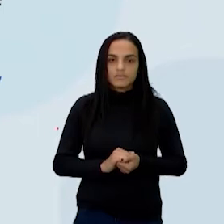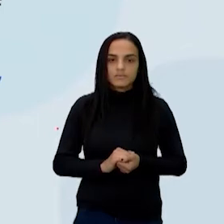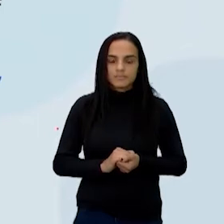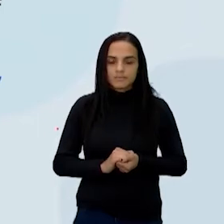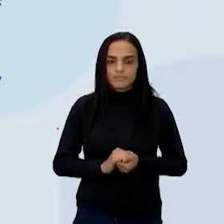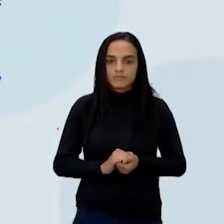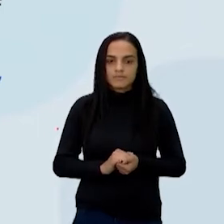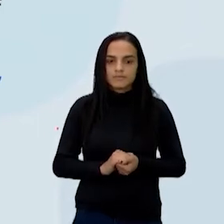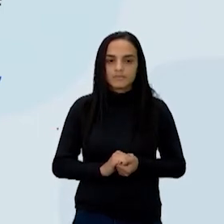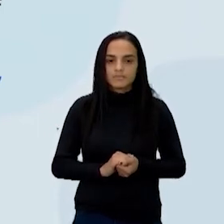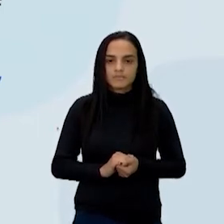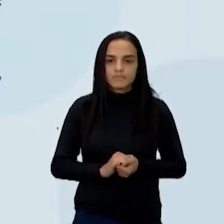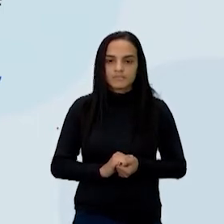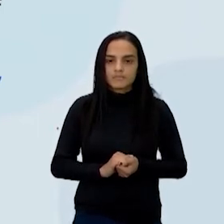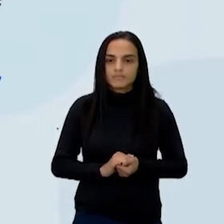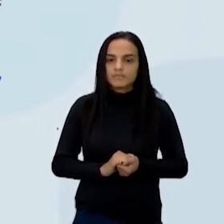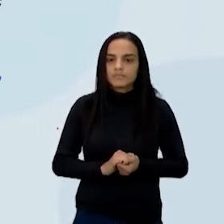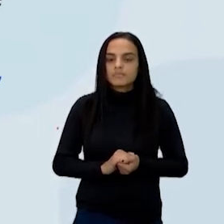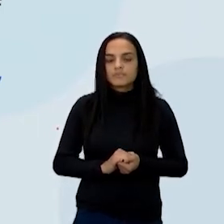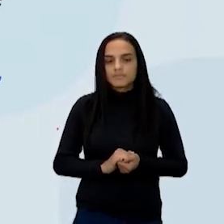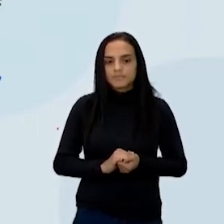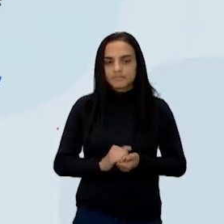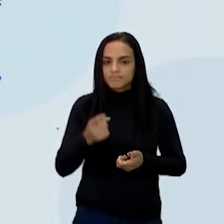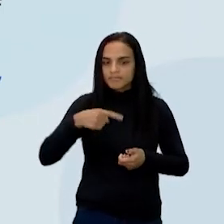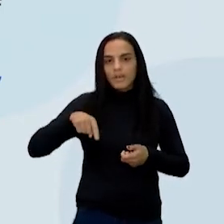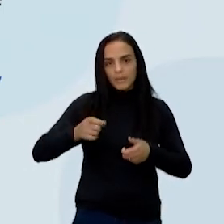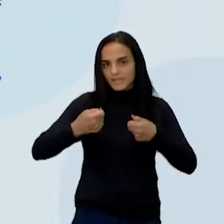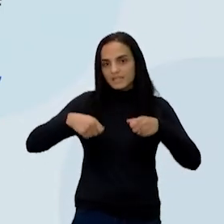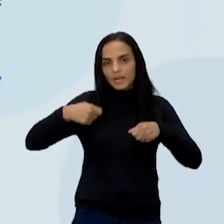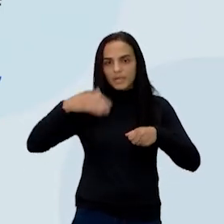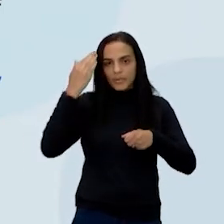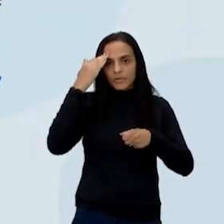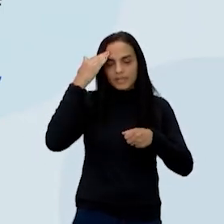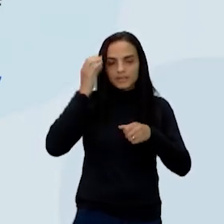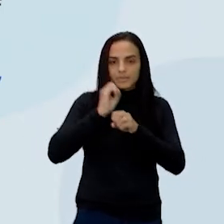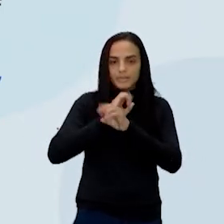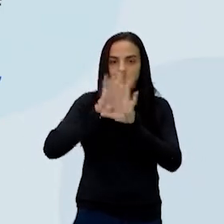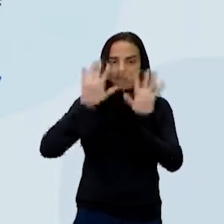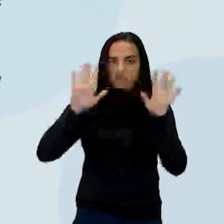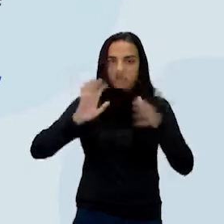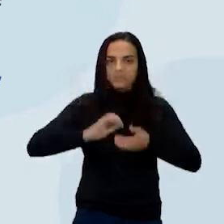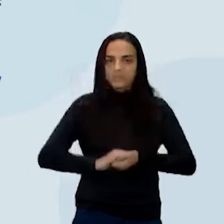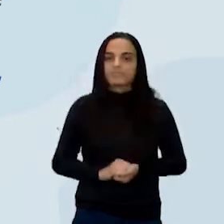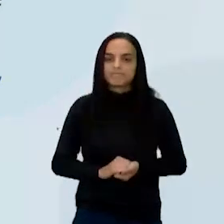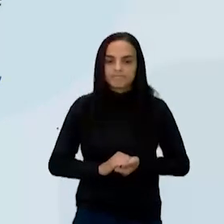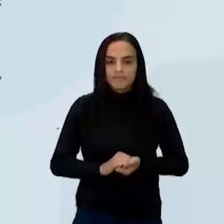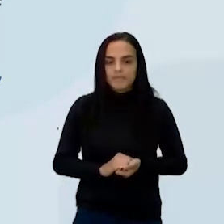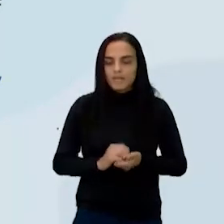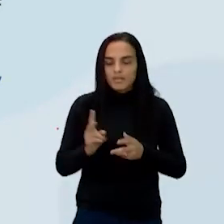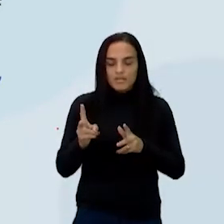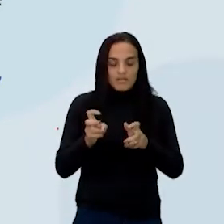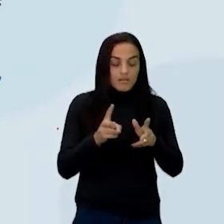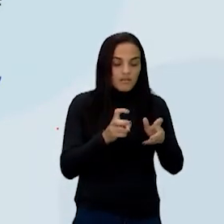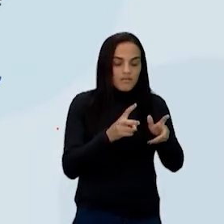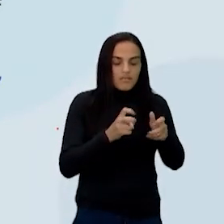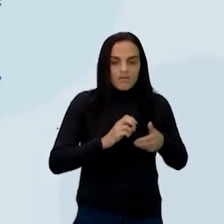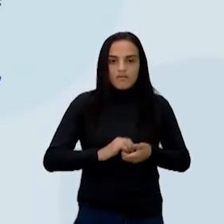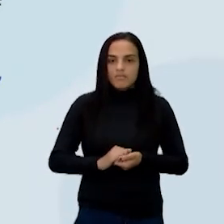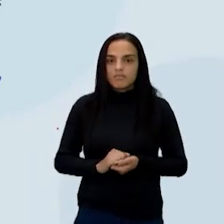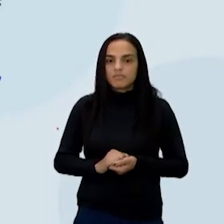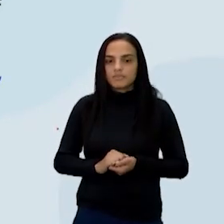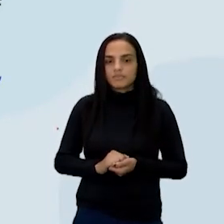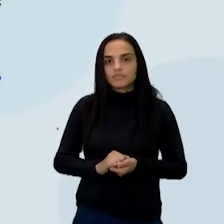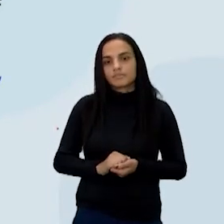termo comprados, né? A gente precisa entender, né, essa ideia da respectividade, né? Porque na hora de